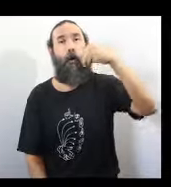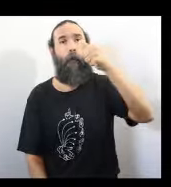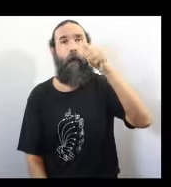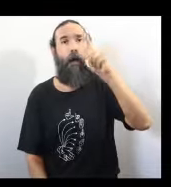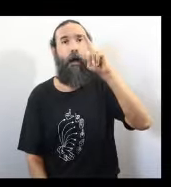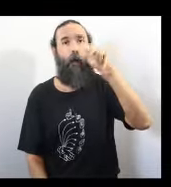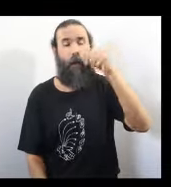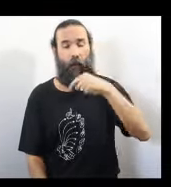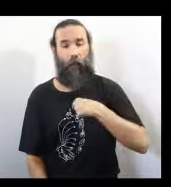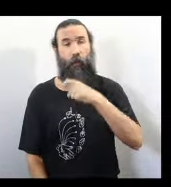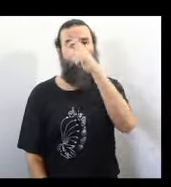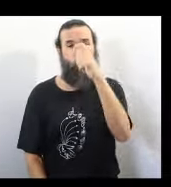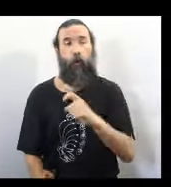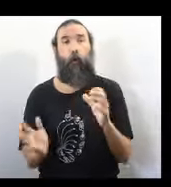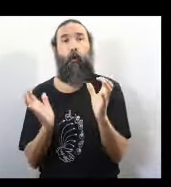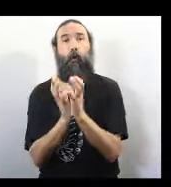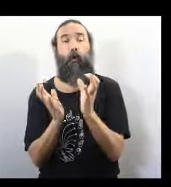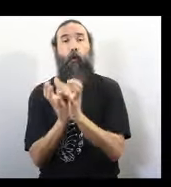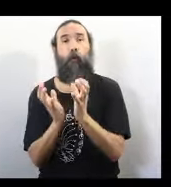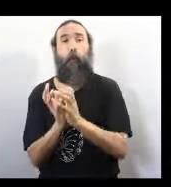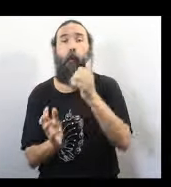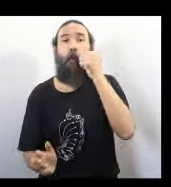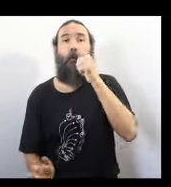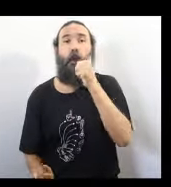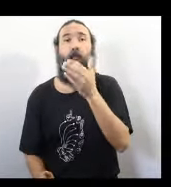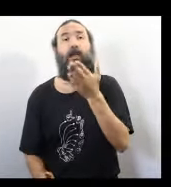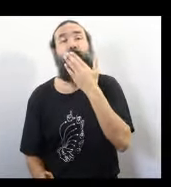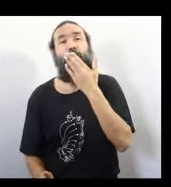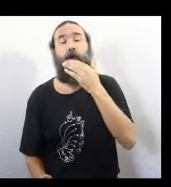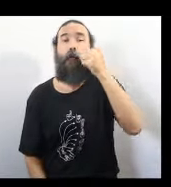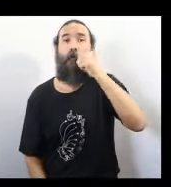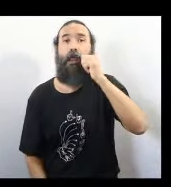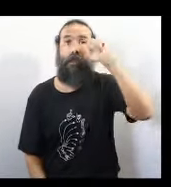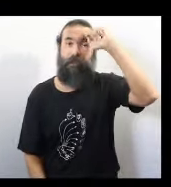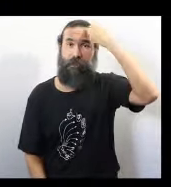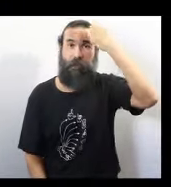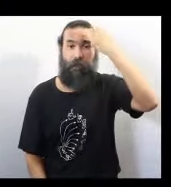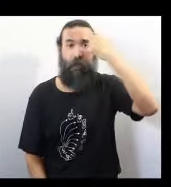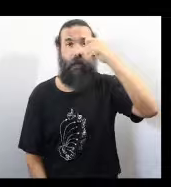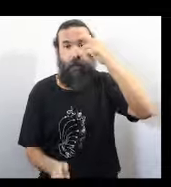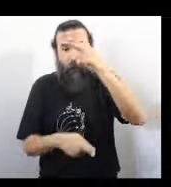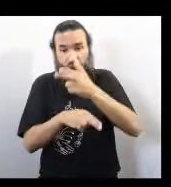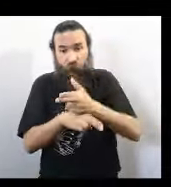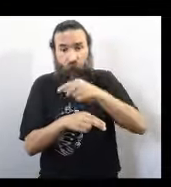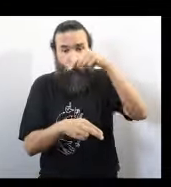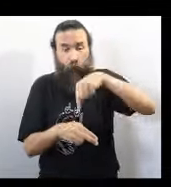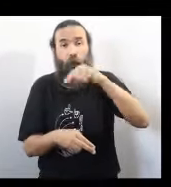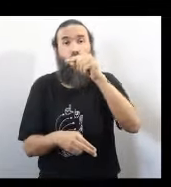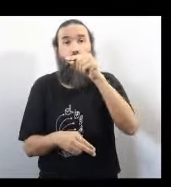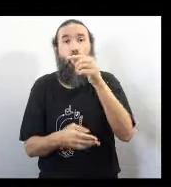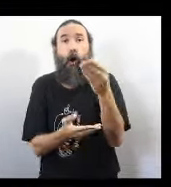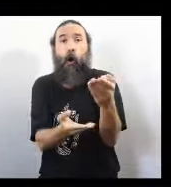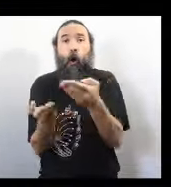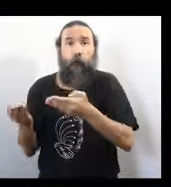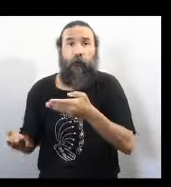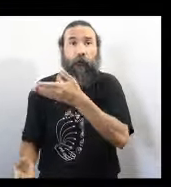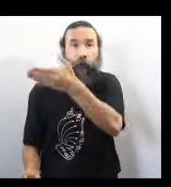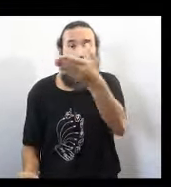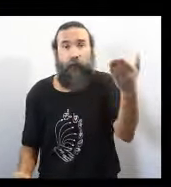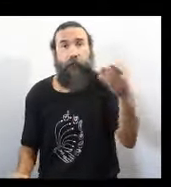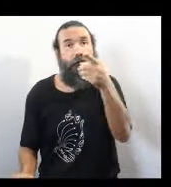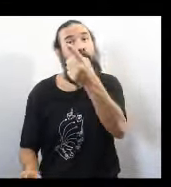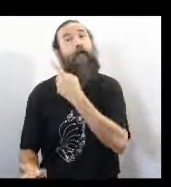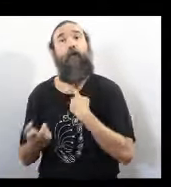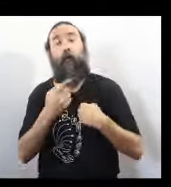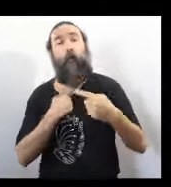do coletivo de mulheres indígenas e quilombolas. Esse vídeo é um convite. Se você tiver